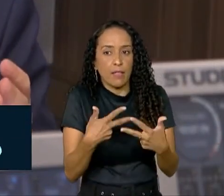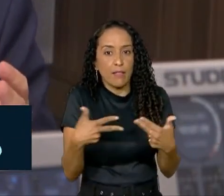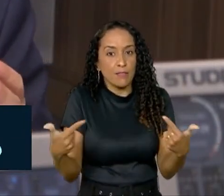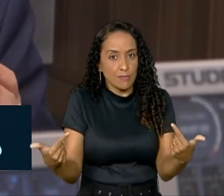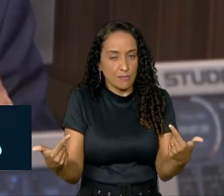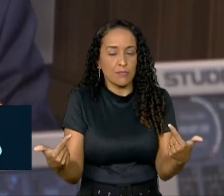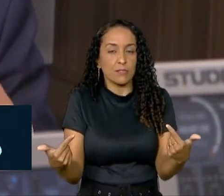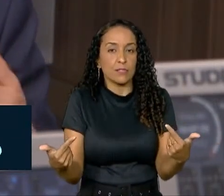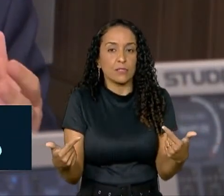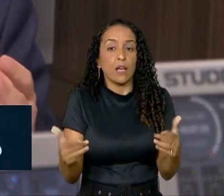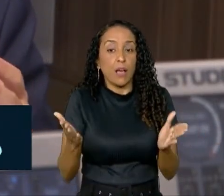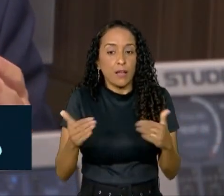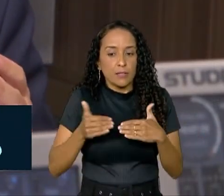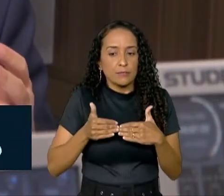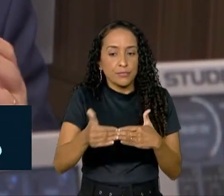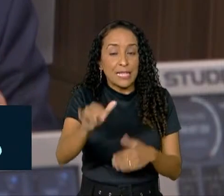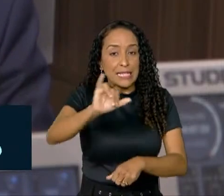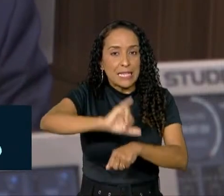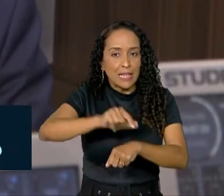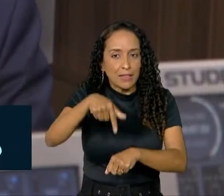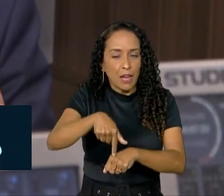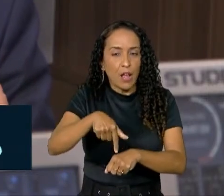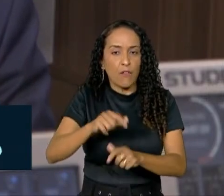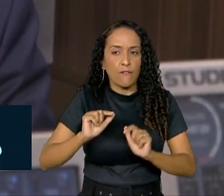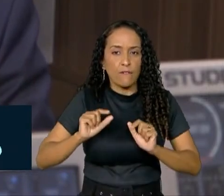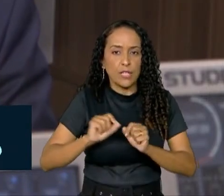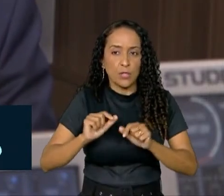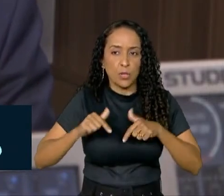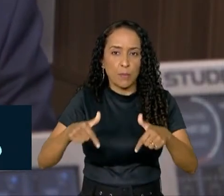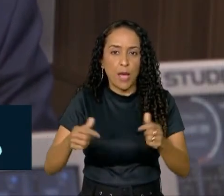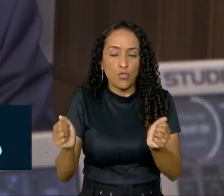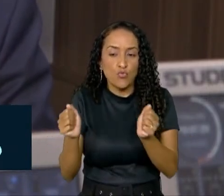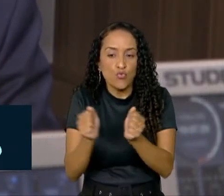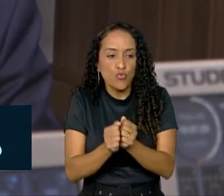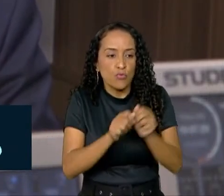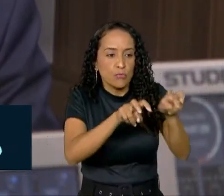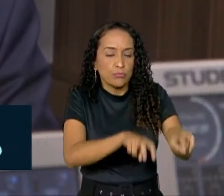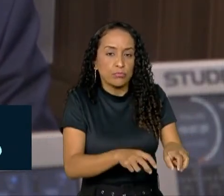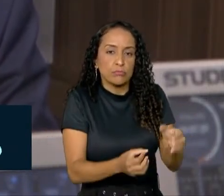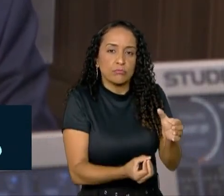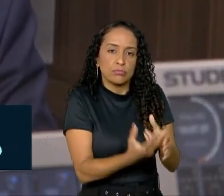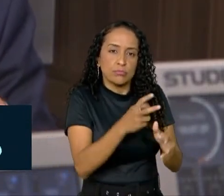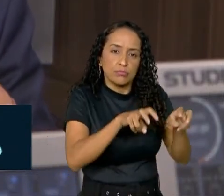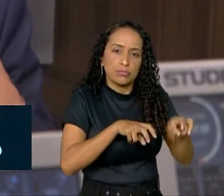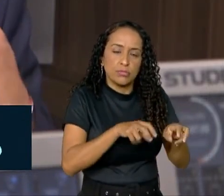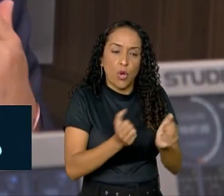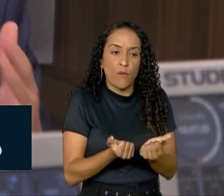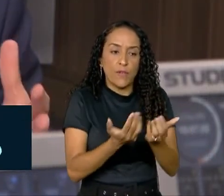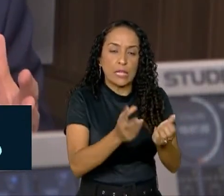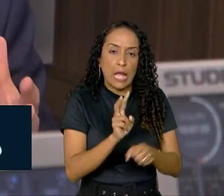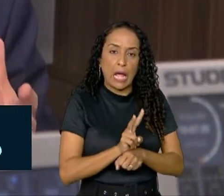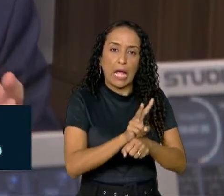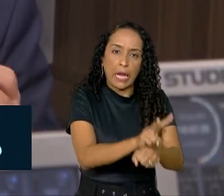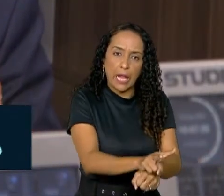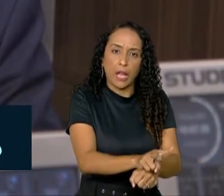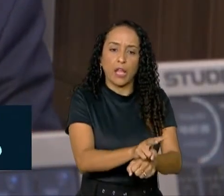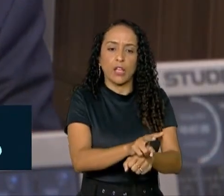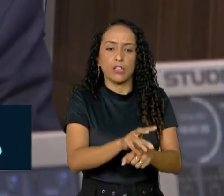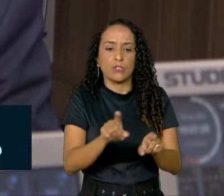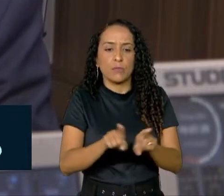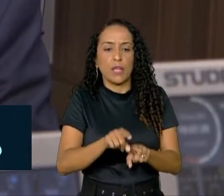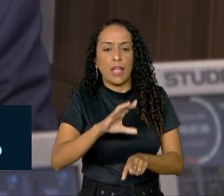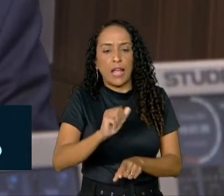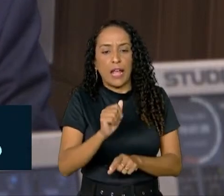ali. A partir dessas centrais, fazer um trabalho com os agricultores, tanto de oferta de crédito, de CAF, que é